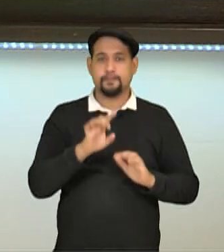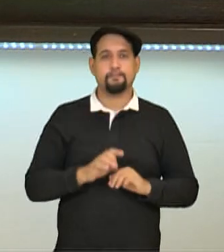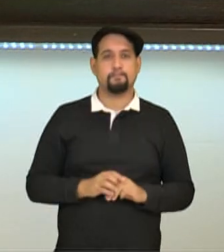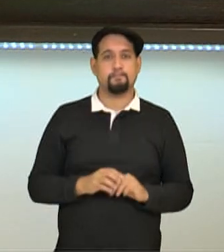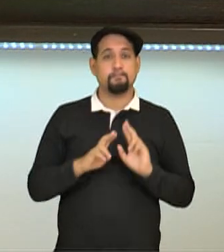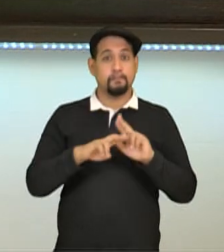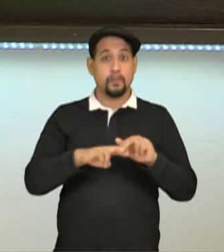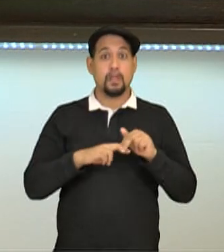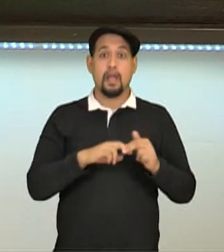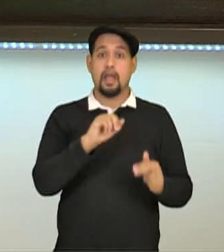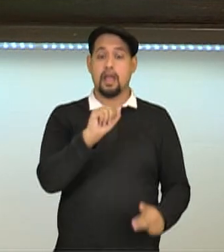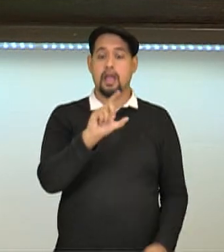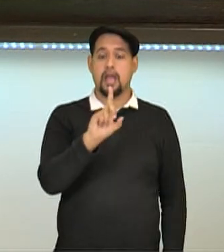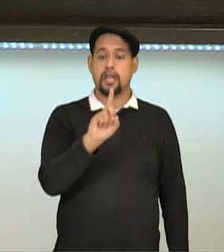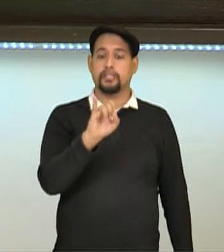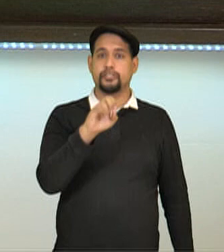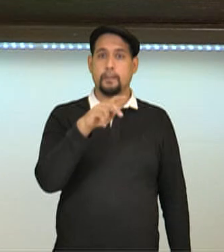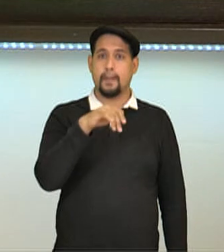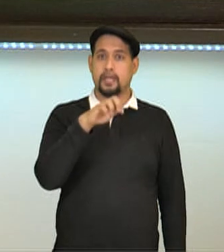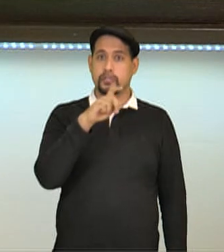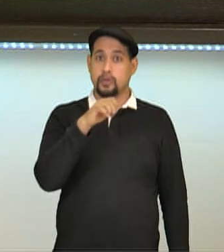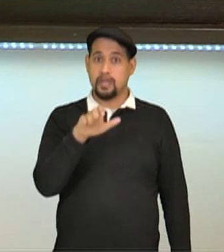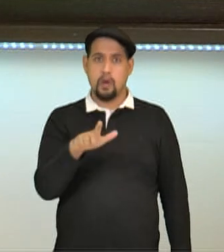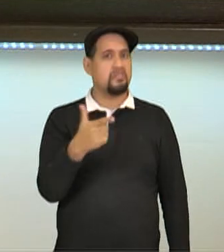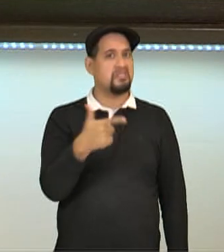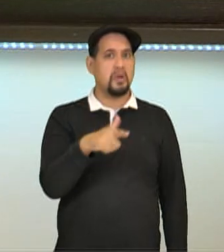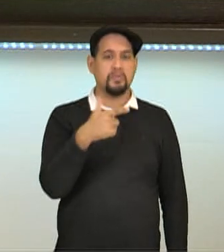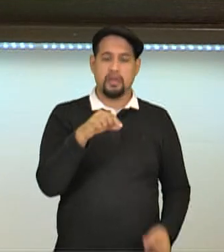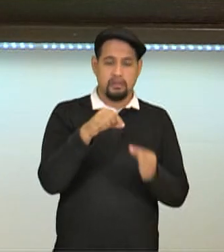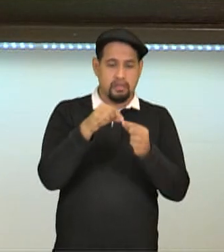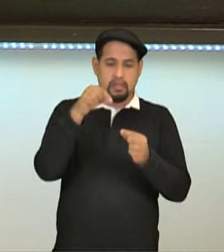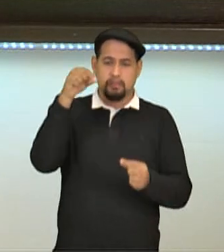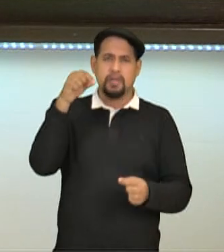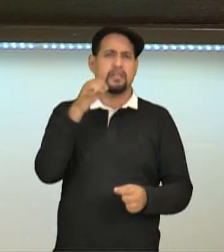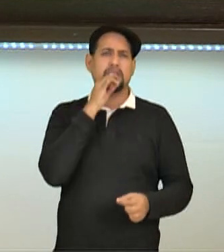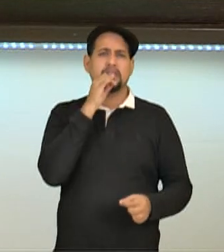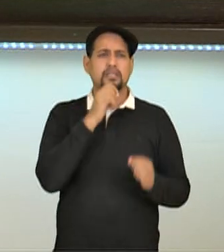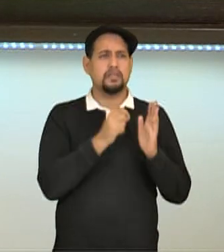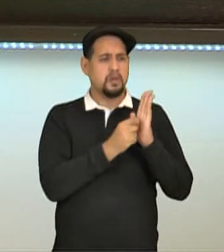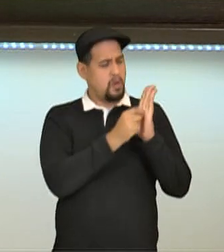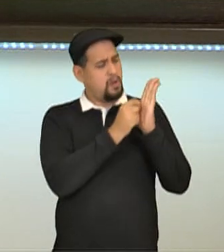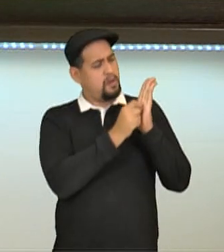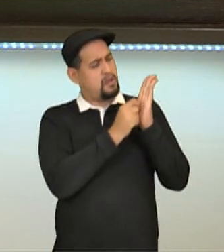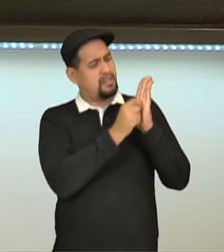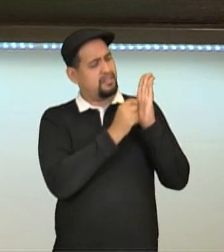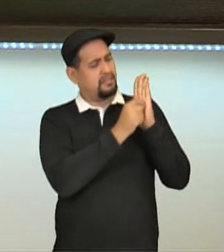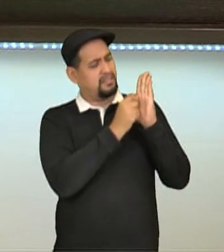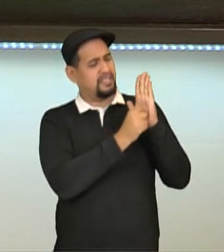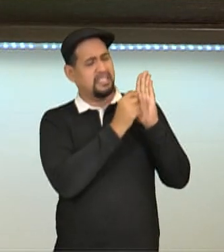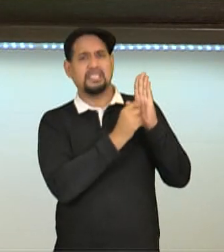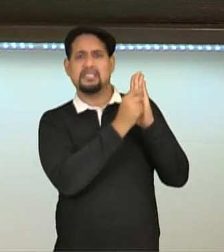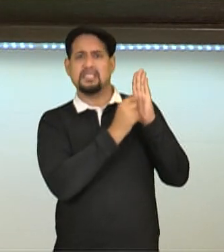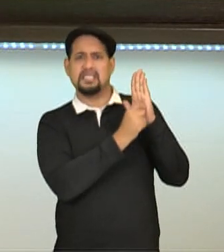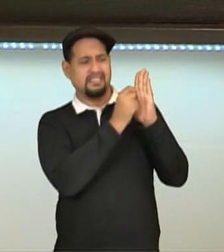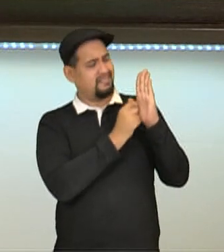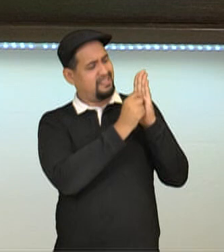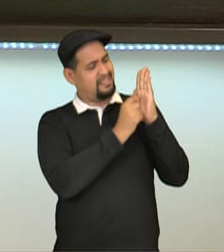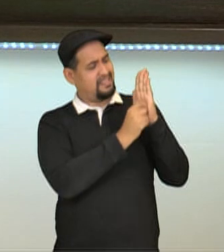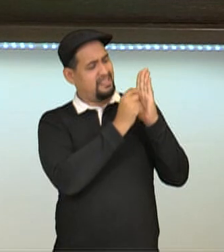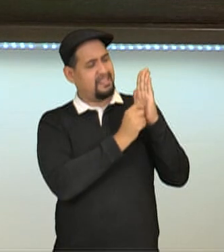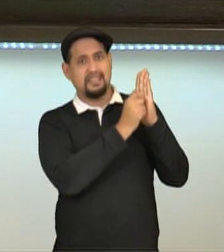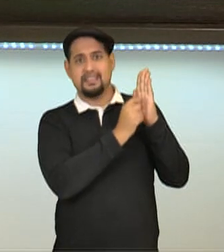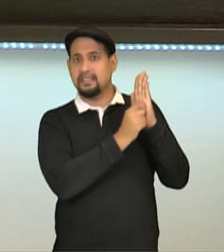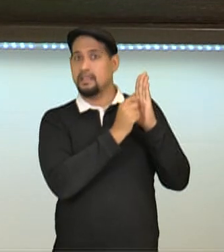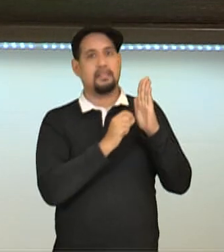ele é adimensional, é sem medida. Ah, professor, então se eu faço lá uma bolinha assim e pinto essa bolinha, eu não estou fazendo